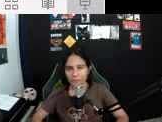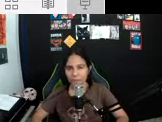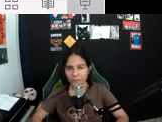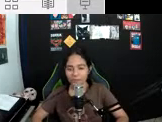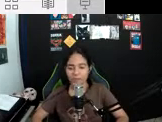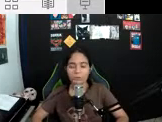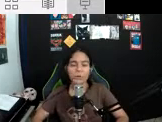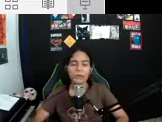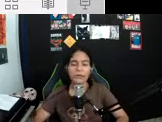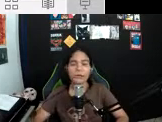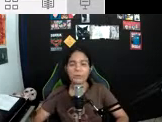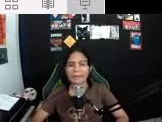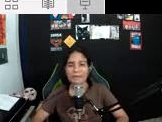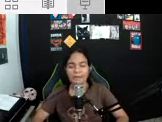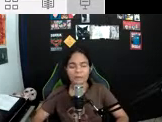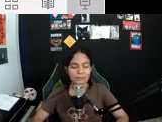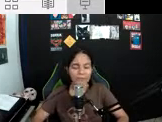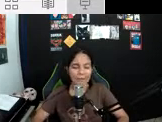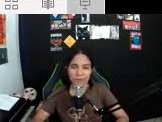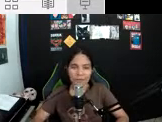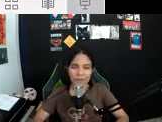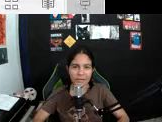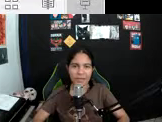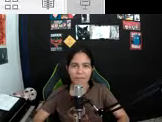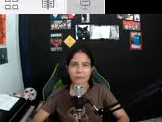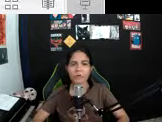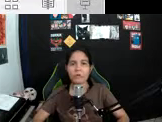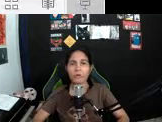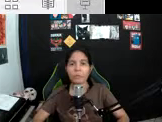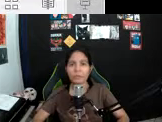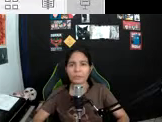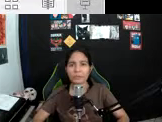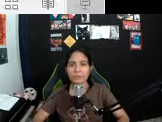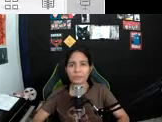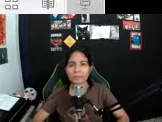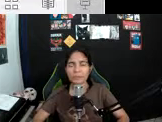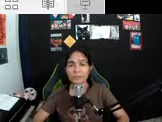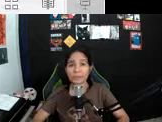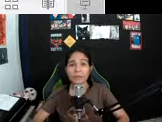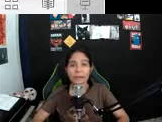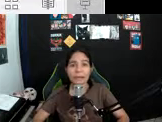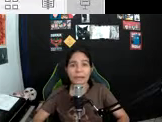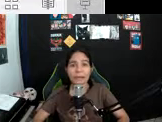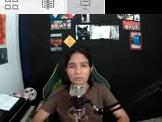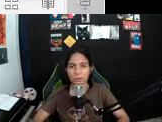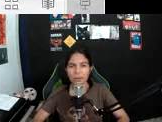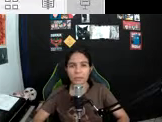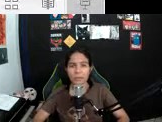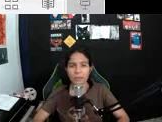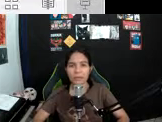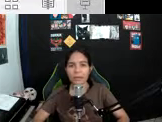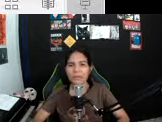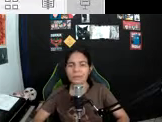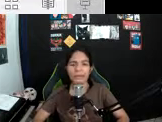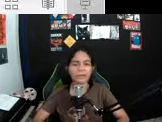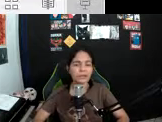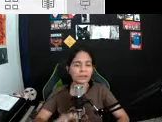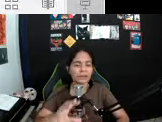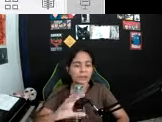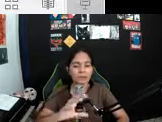acompanhante, certo? Não é admissível um comportamento desse em canto nenhum,